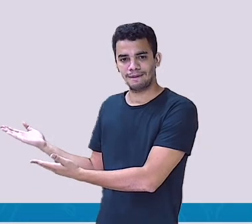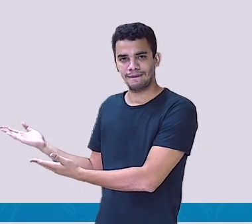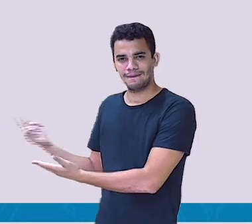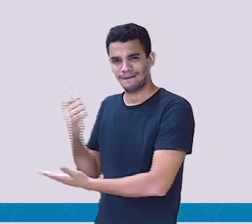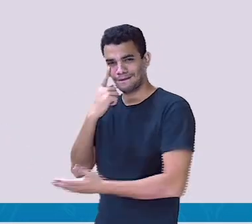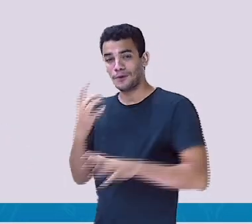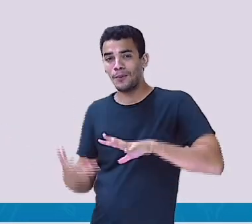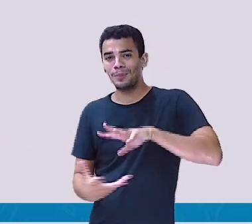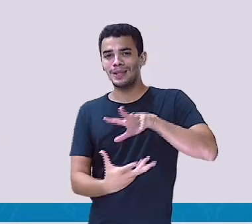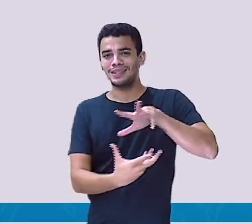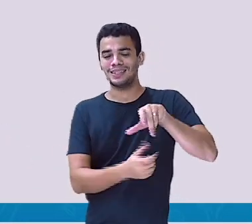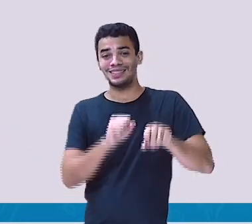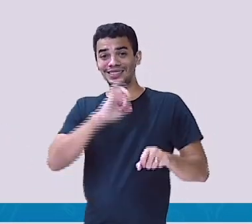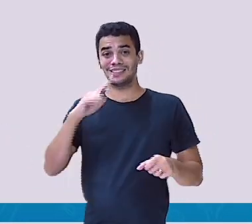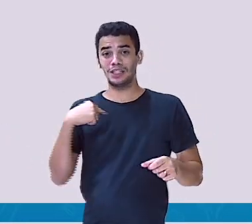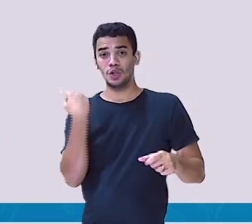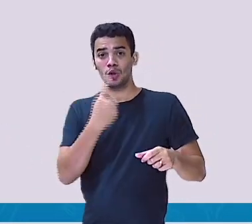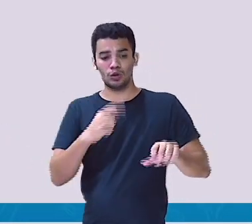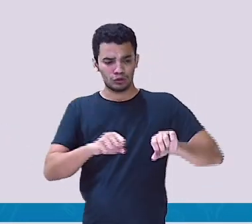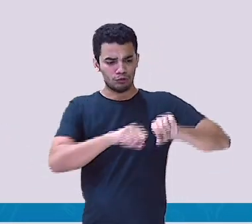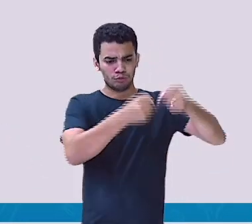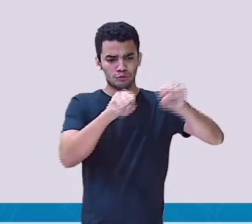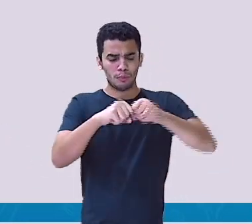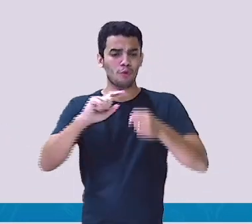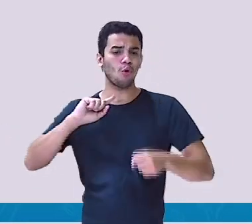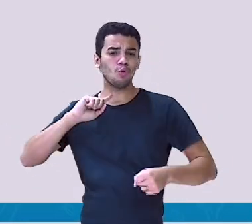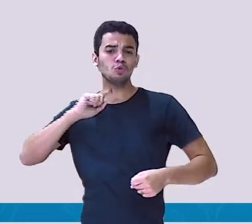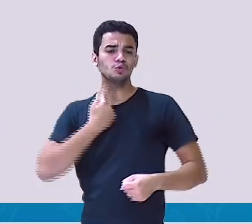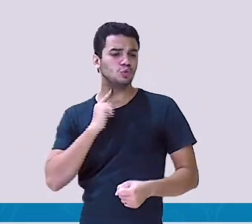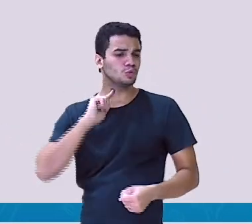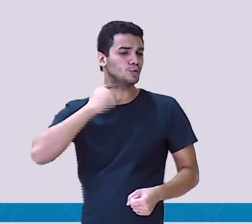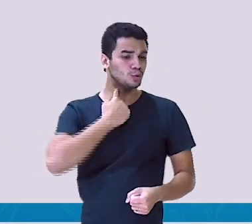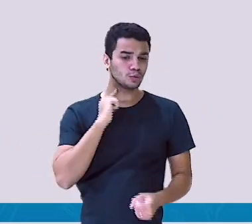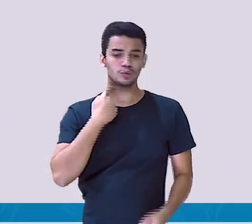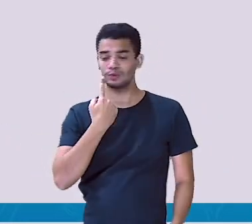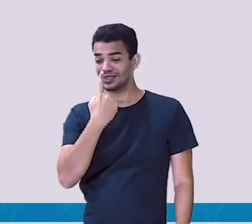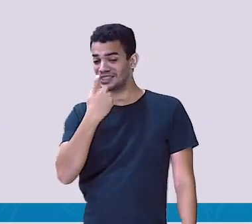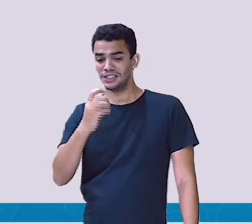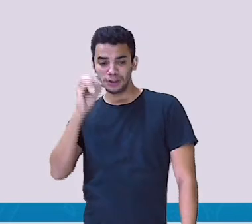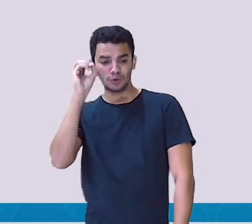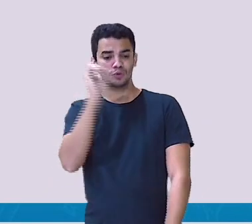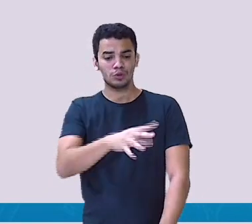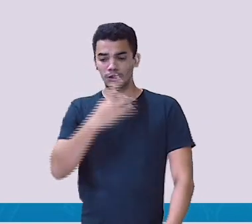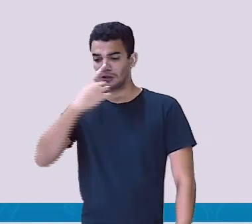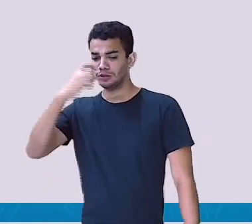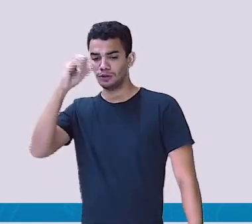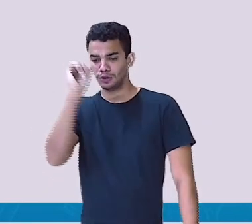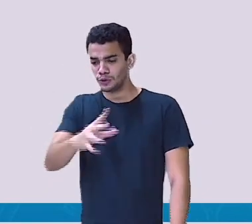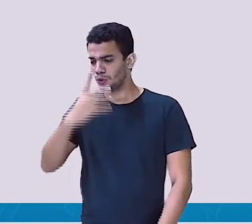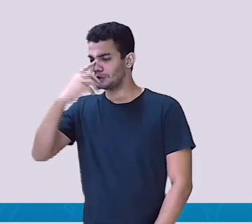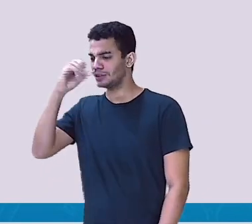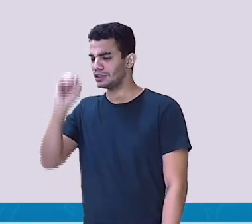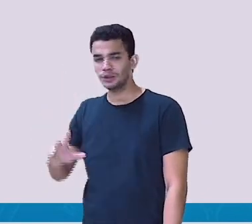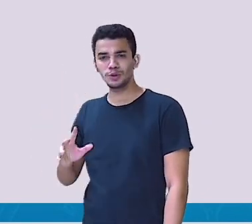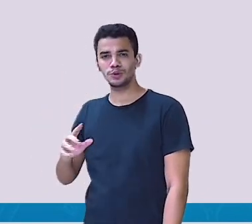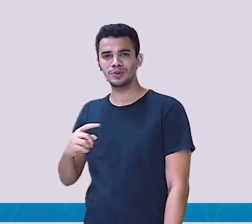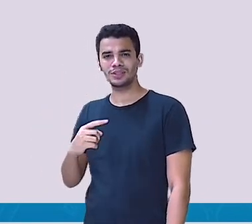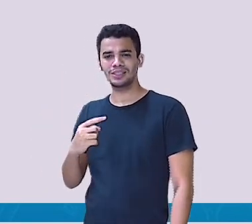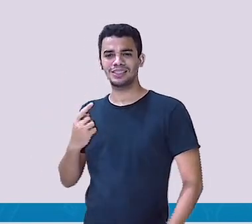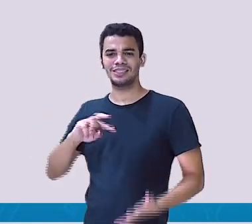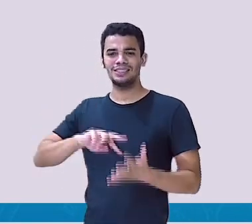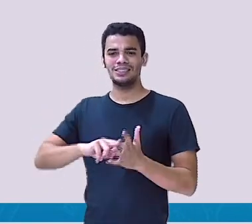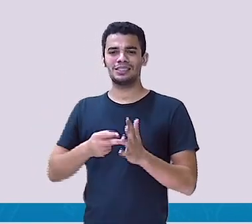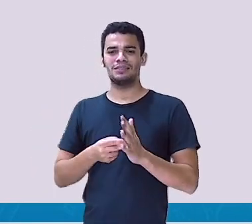recursos naturais. Será que nós teremos essa qualidade de vida? Será que poluindo esse planeta, poluindo